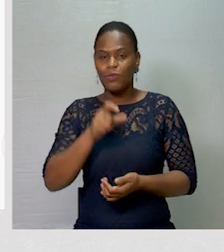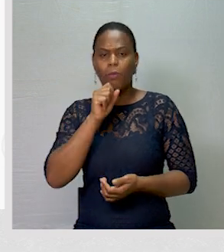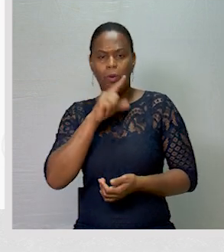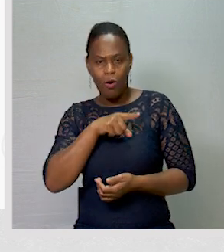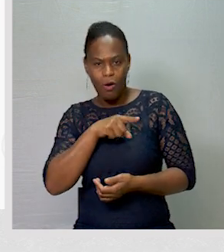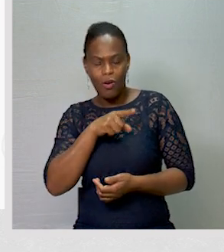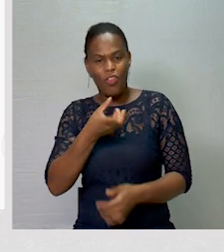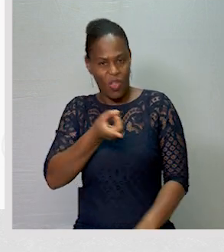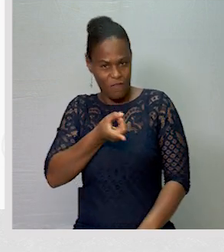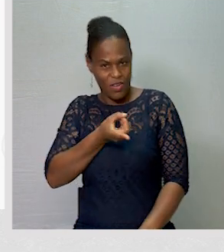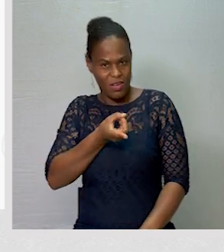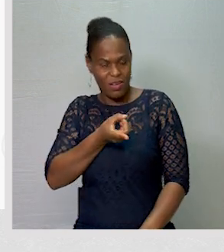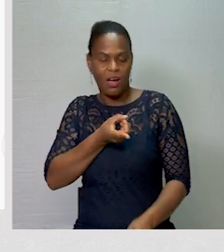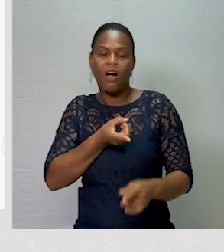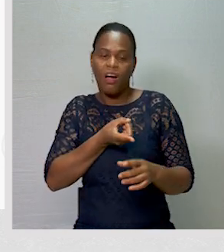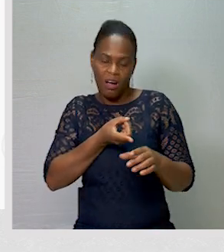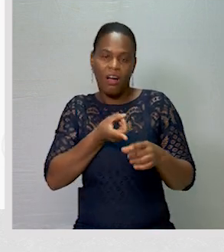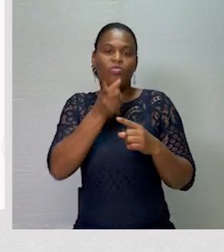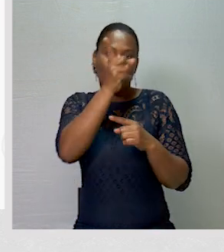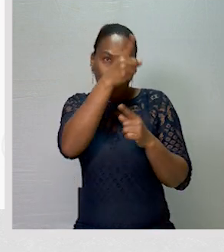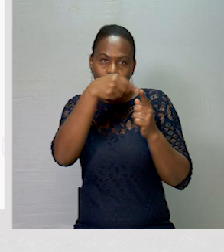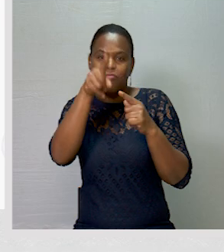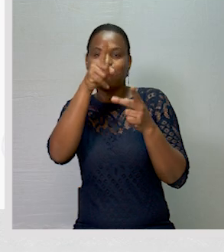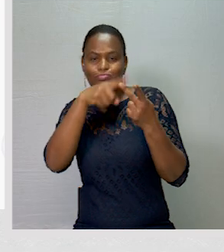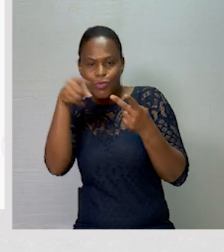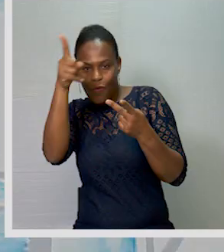Podem fazer 9 bolinhas